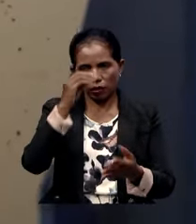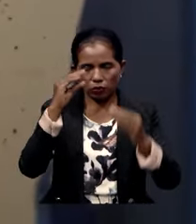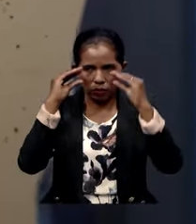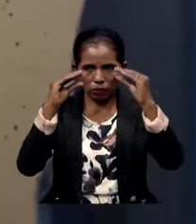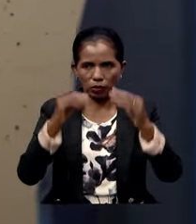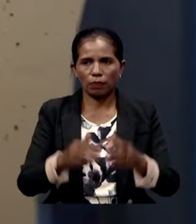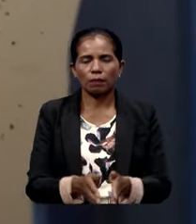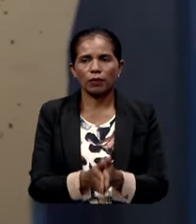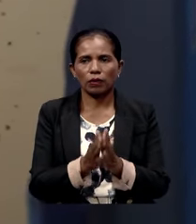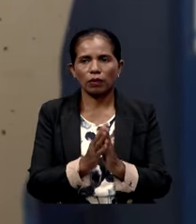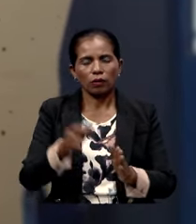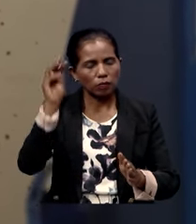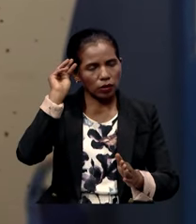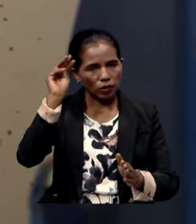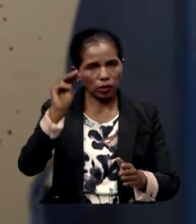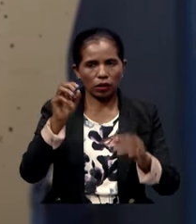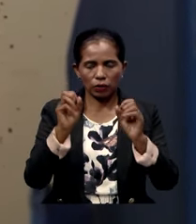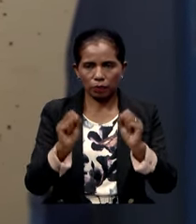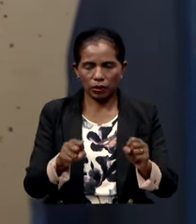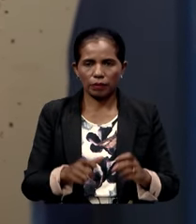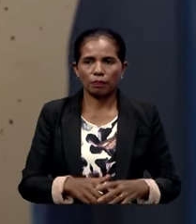ya Ministério